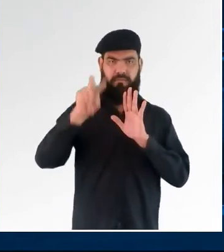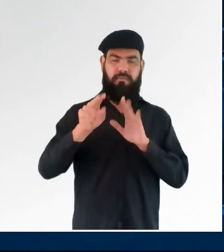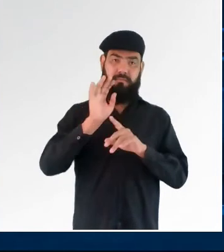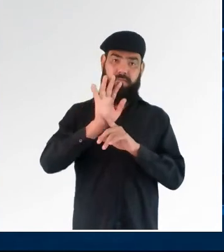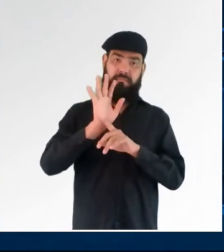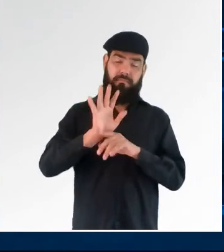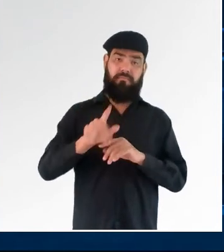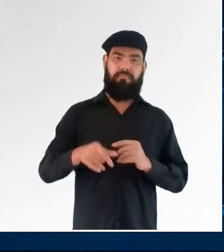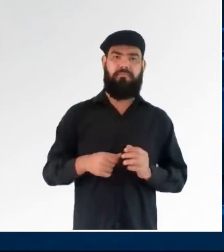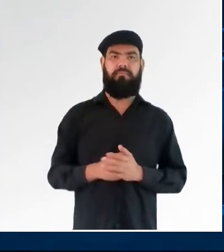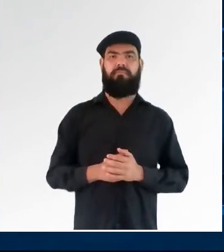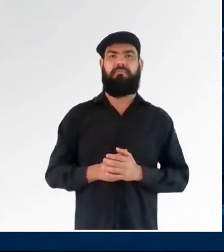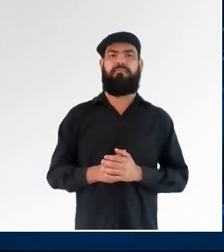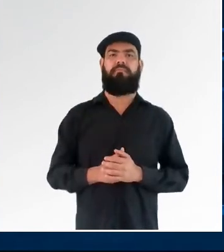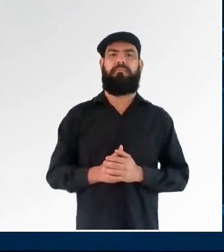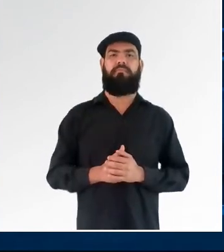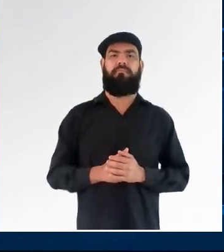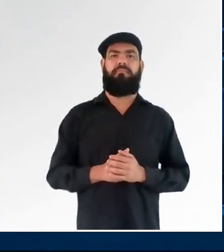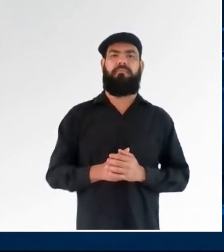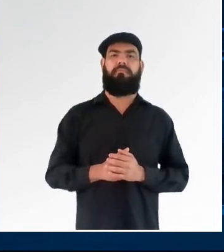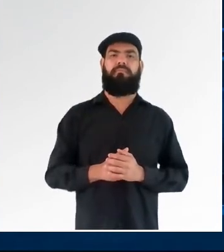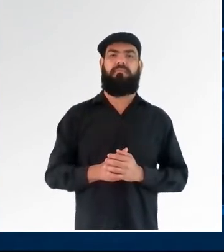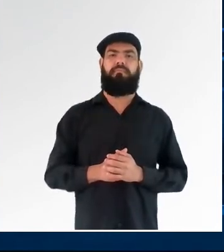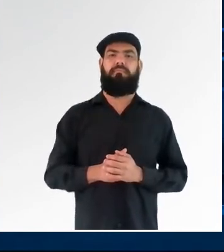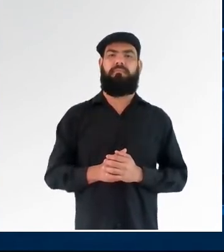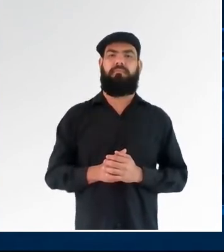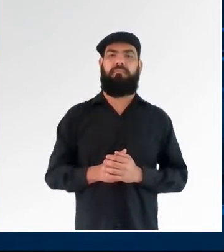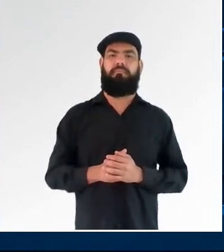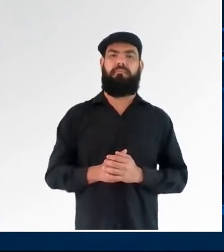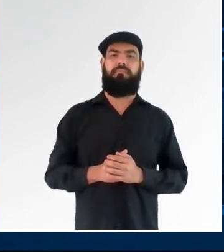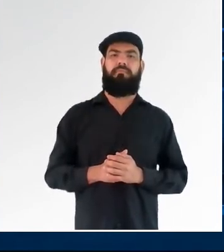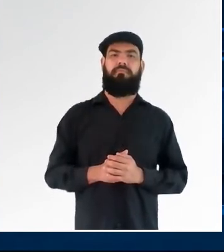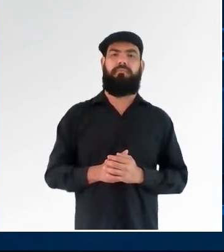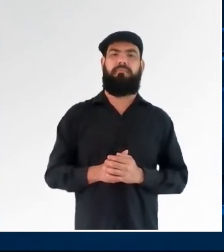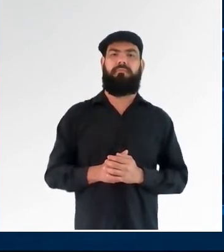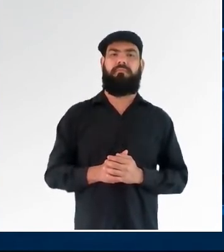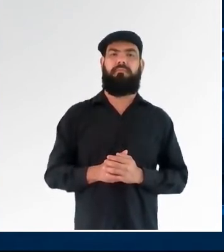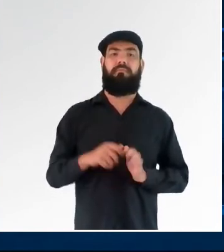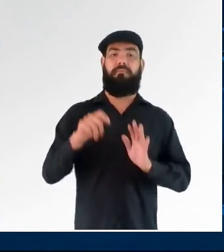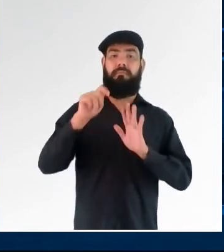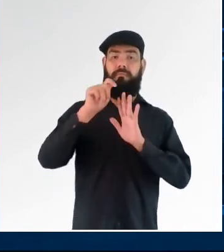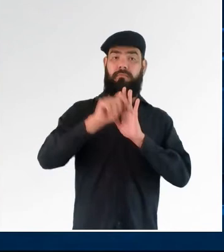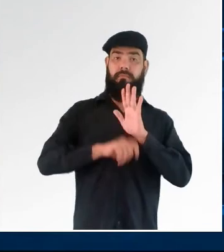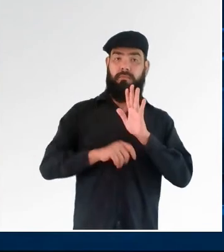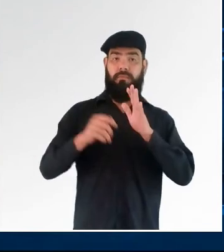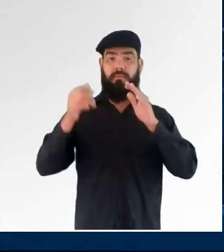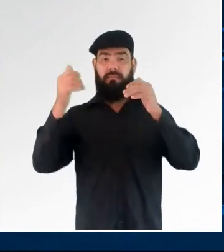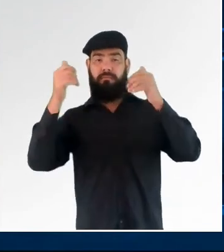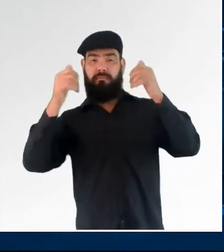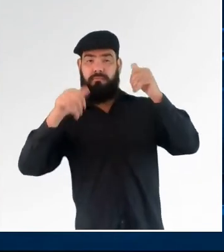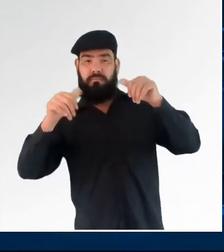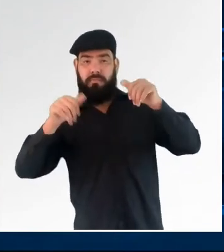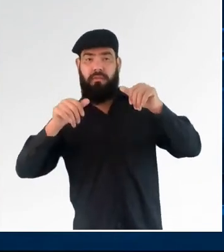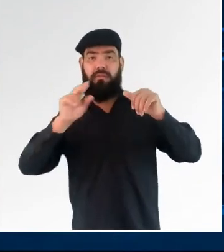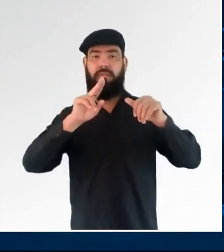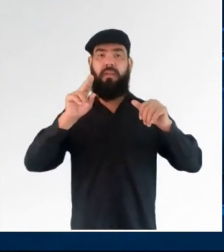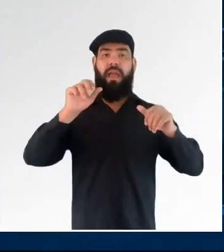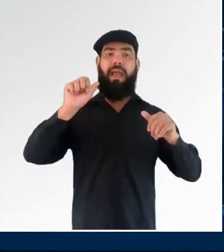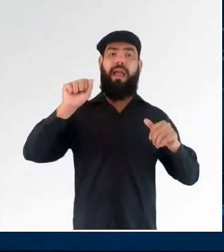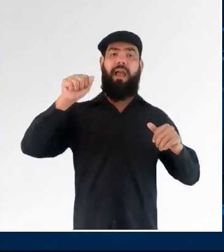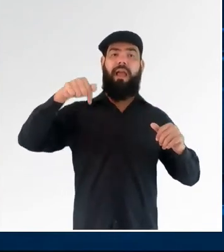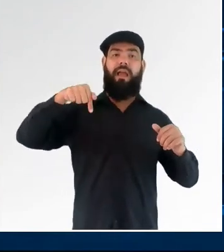aí que esse texto aqui é um texto que vai analisar, fazer uma resenha do filme Aquaman, olha só. Então vamos